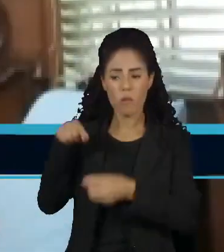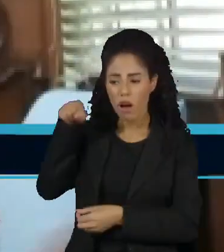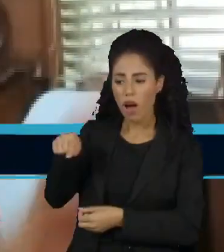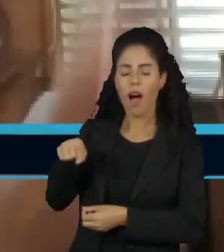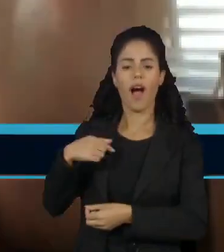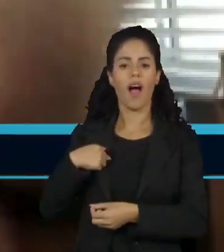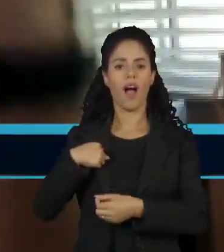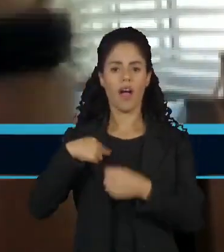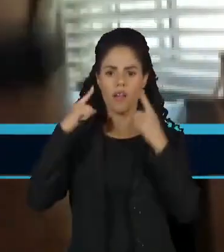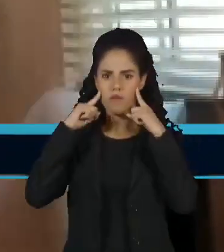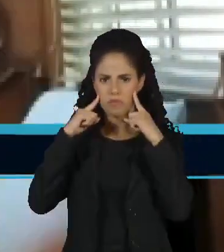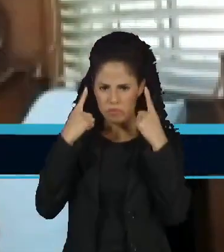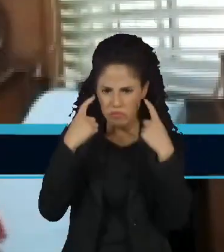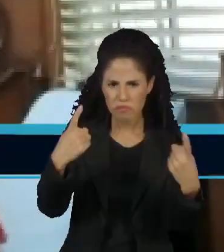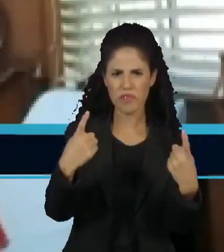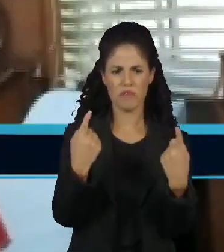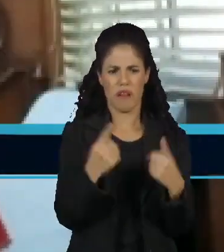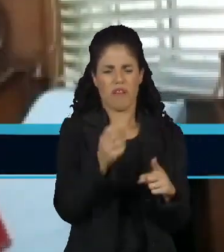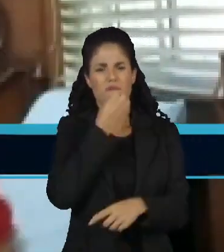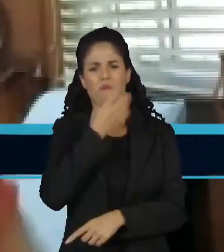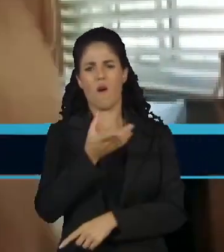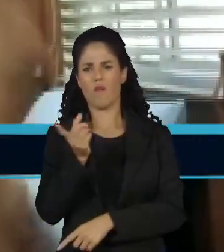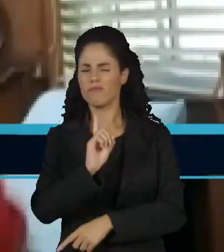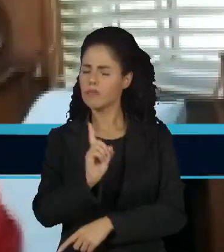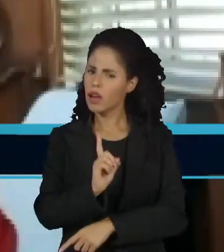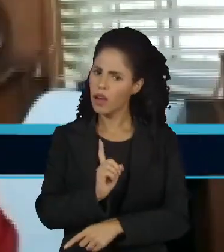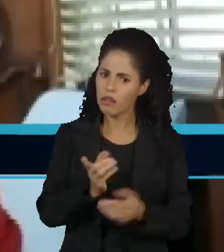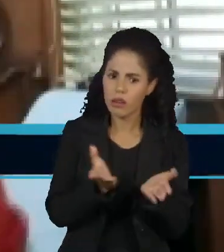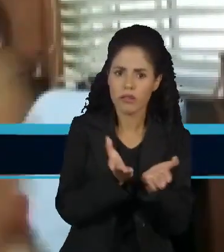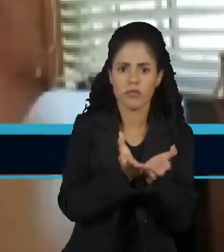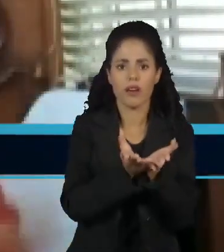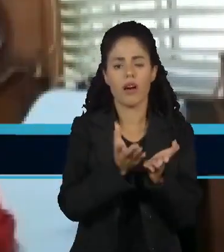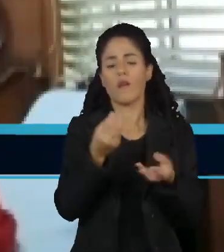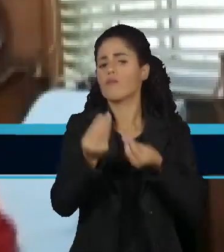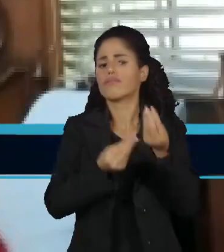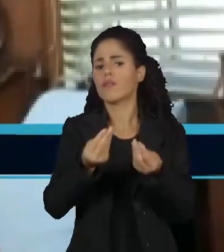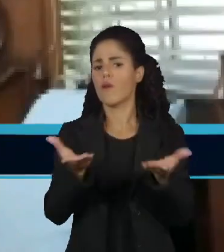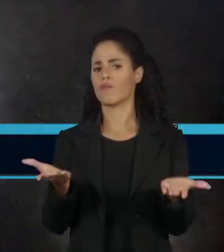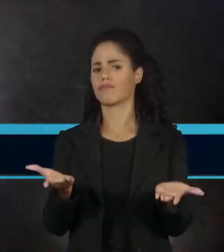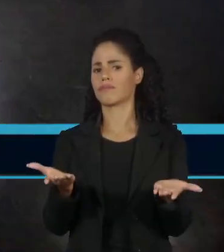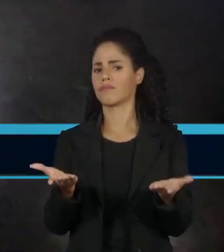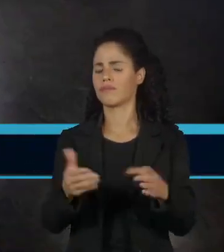bom ser ultracapitalista e é bom ser cristão. É muito ruim não ser cristão.